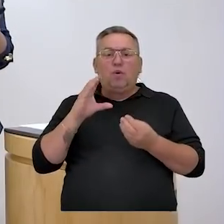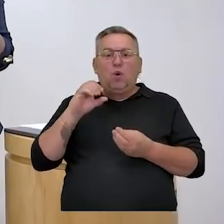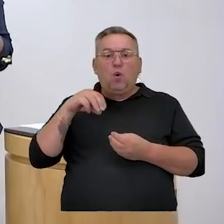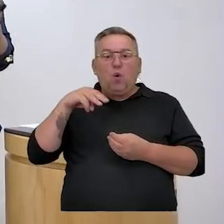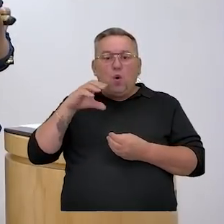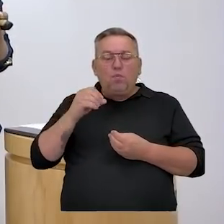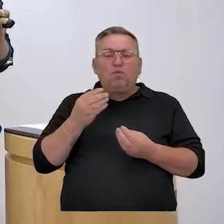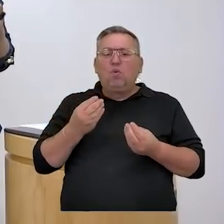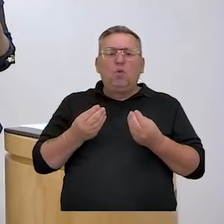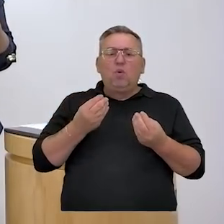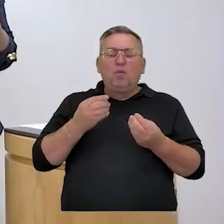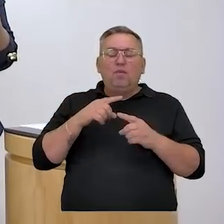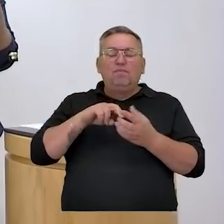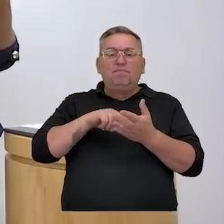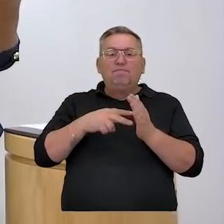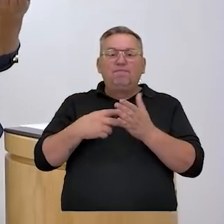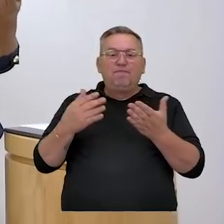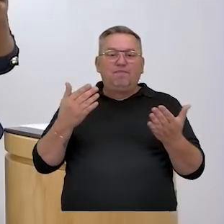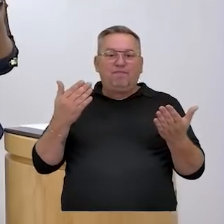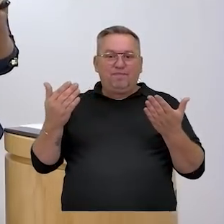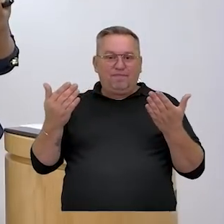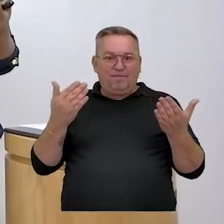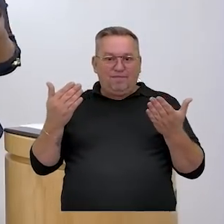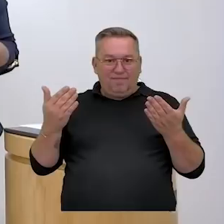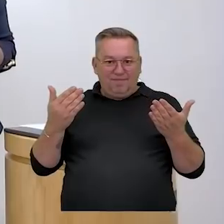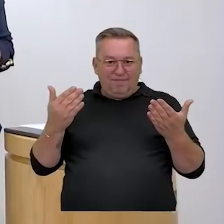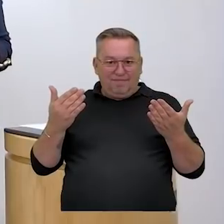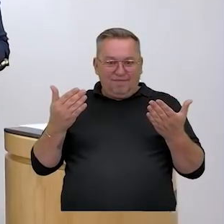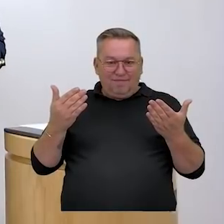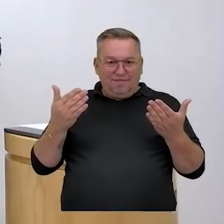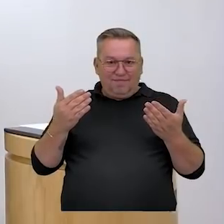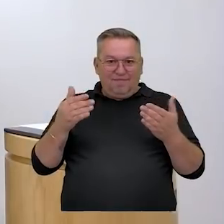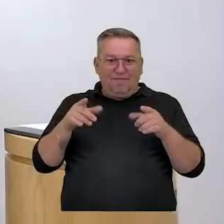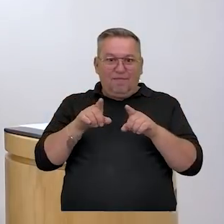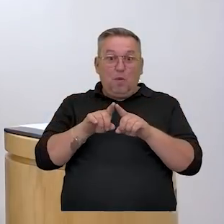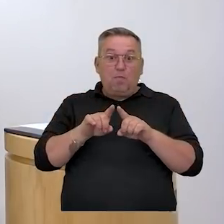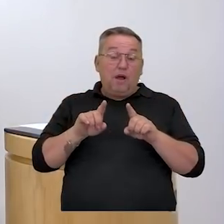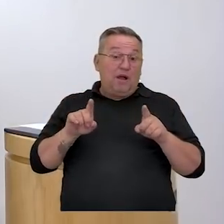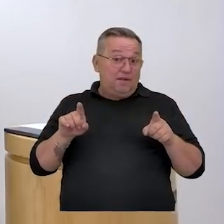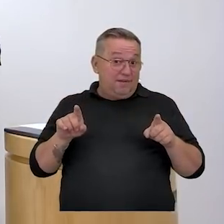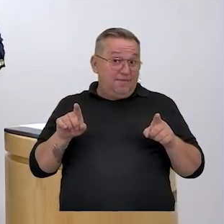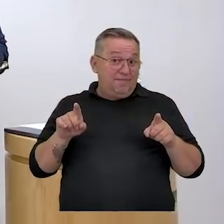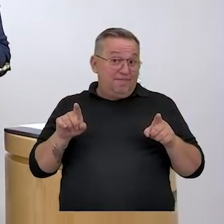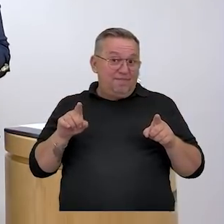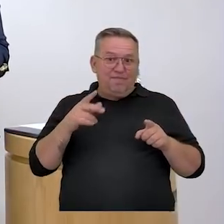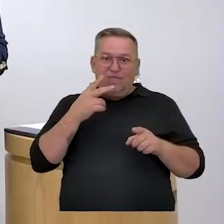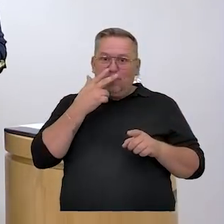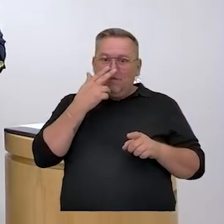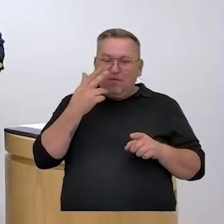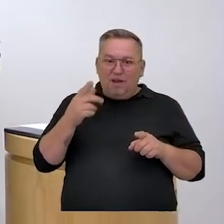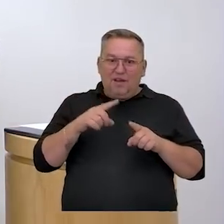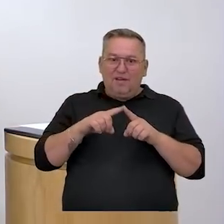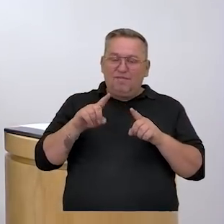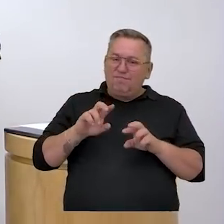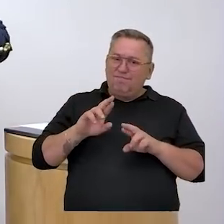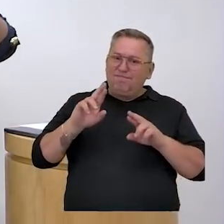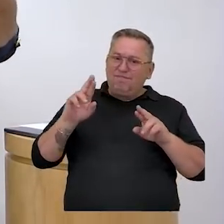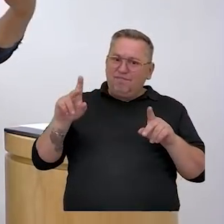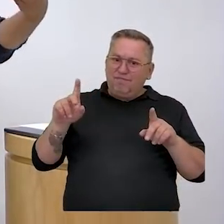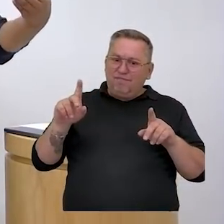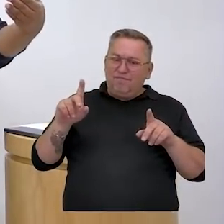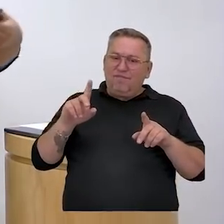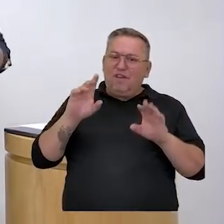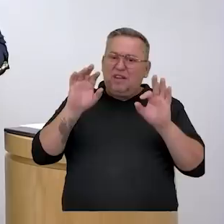Da ideia de comparação, você está comparando o elemento com o outro. O mas, da ideia de uma adversidade. Tudo